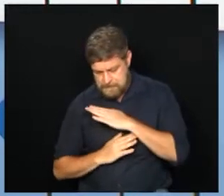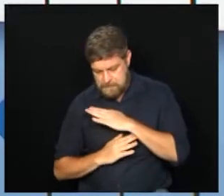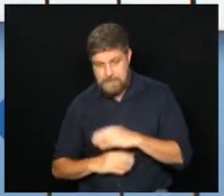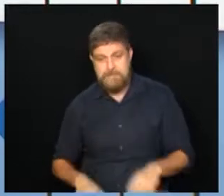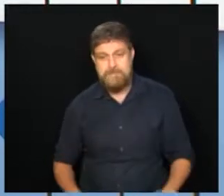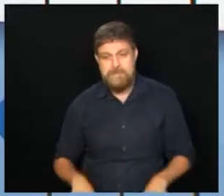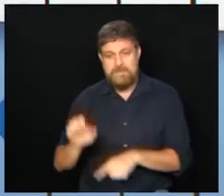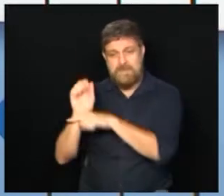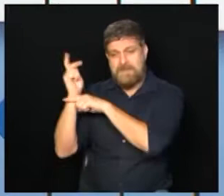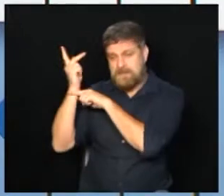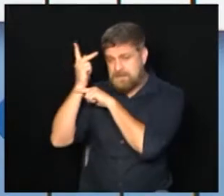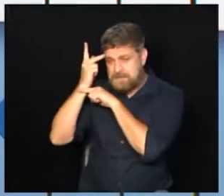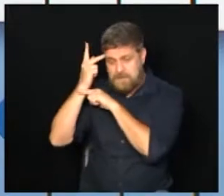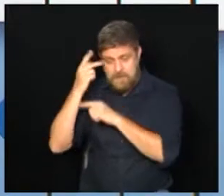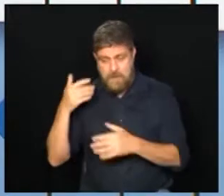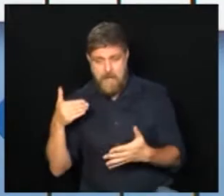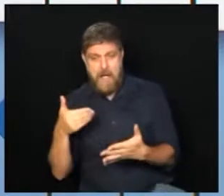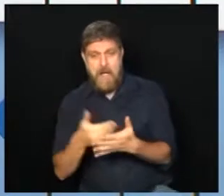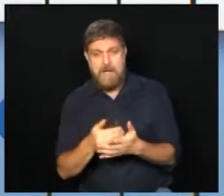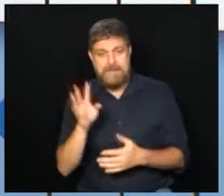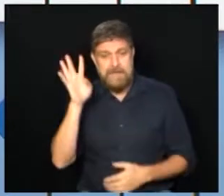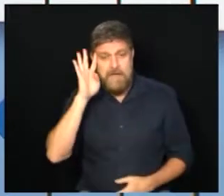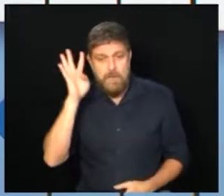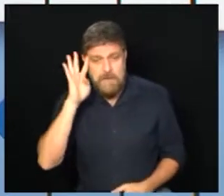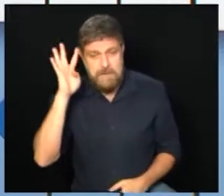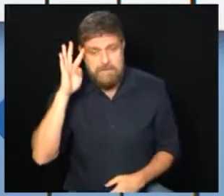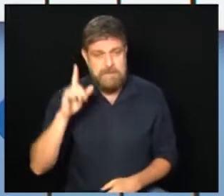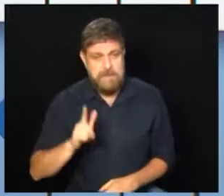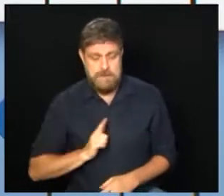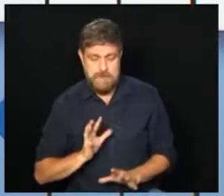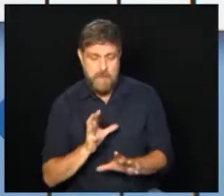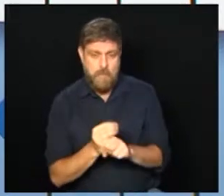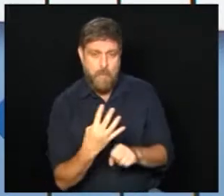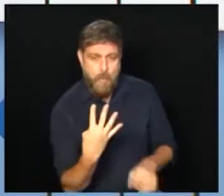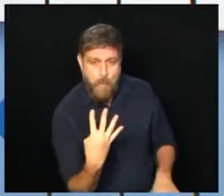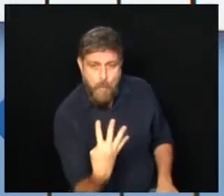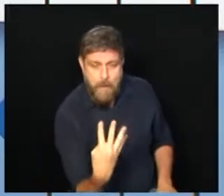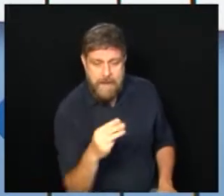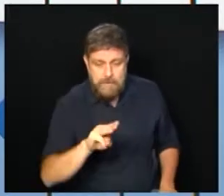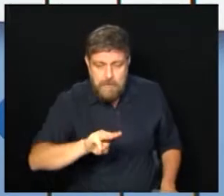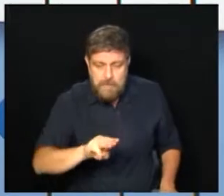São Paulo, até esta quarta-feira, eram